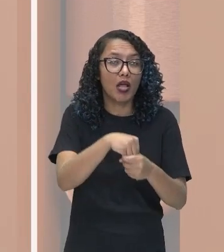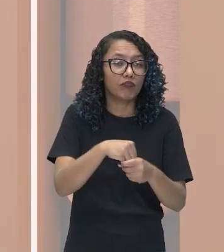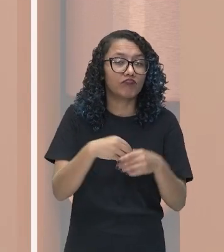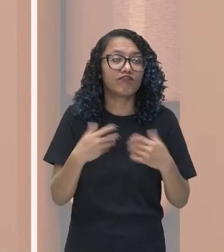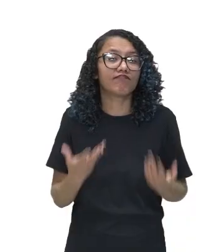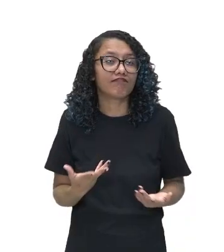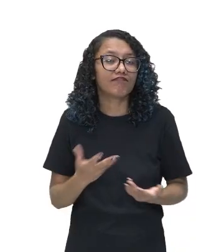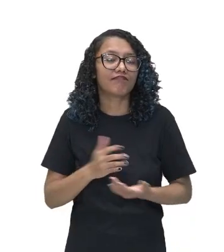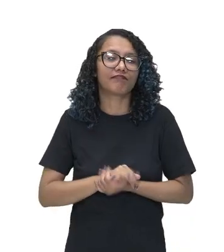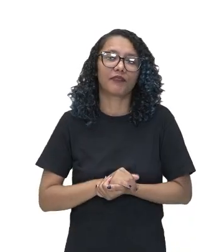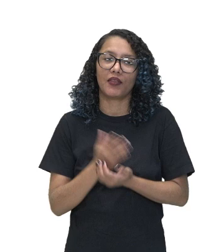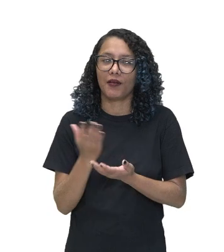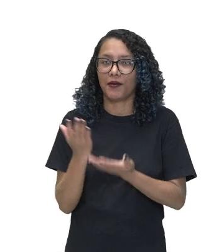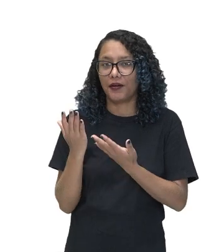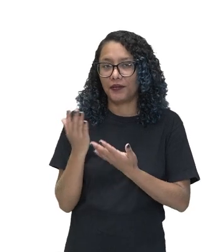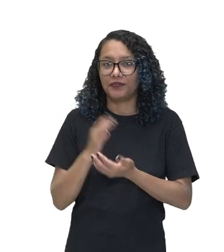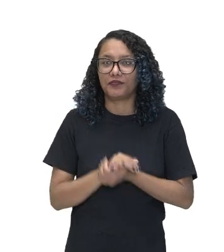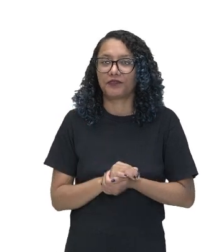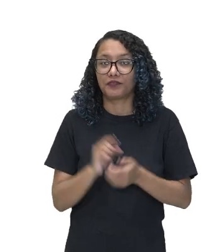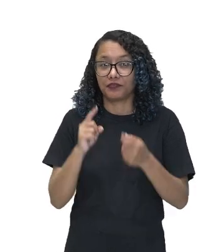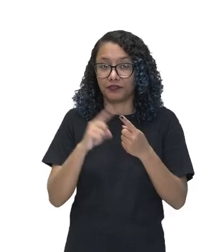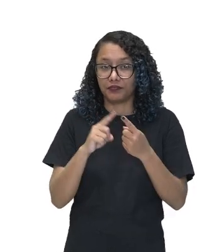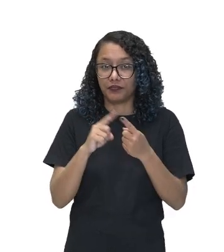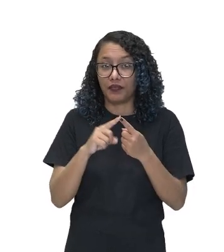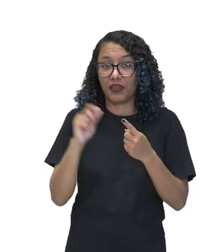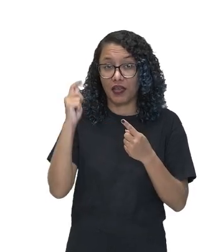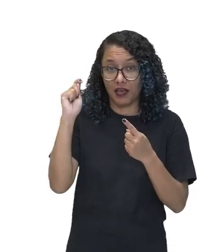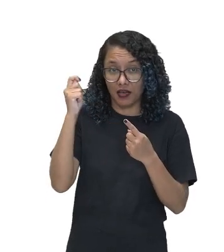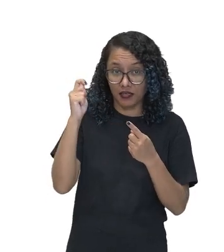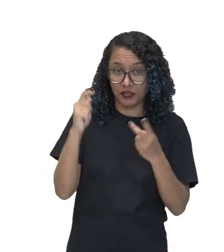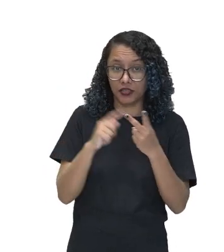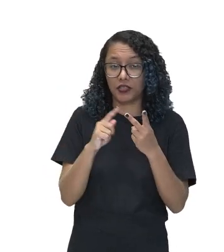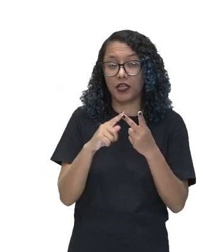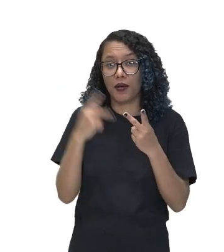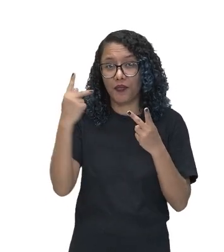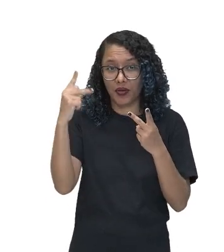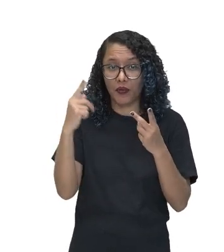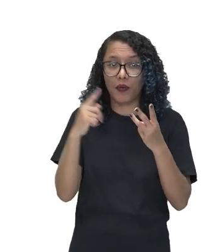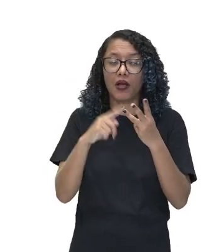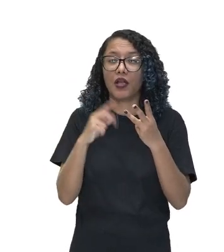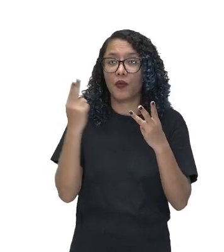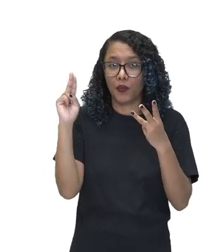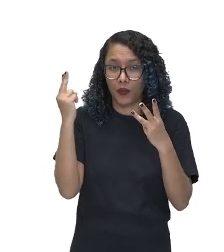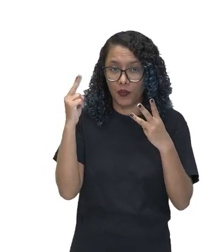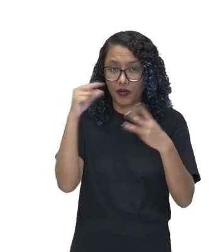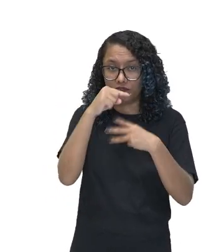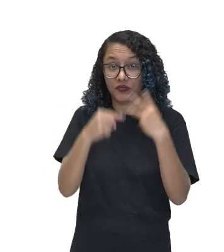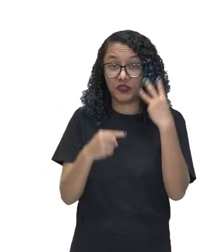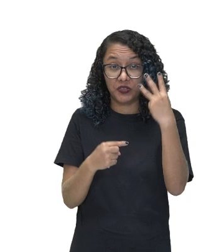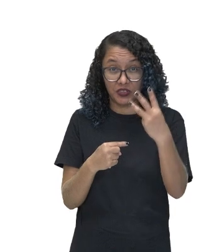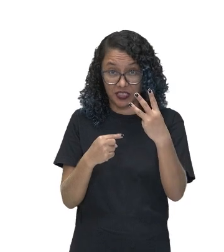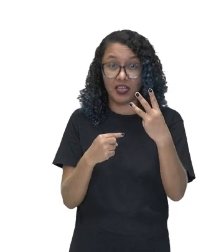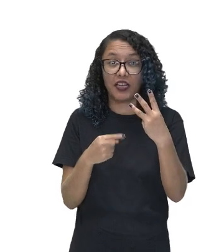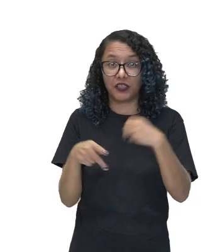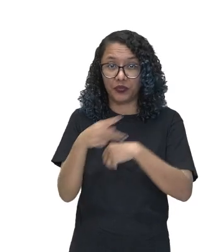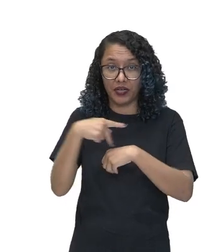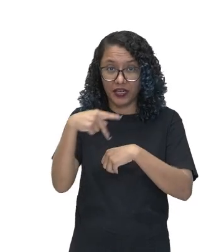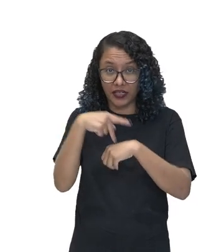Então, nós temos a Argentina, o Paraguai e o Uruguai. São os três países